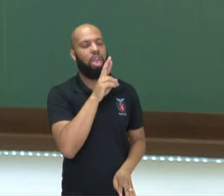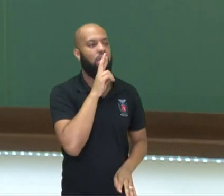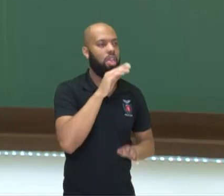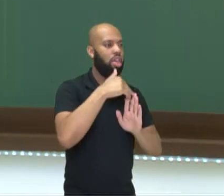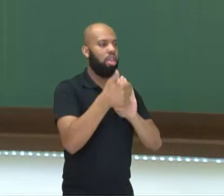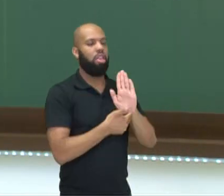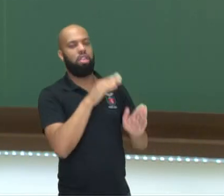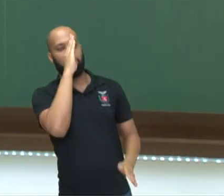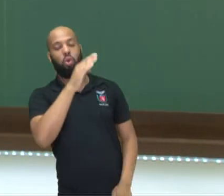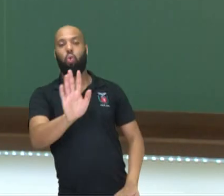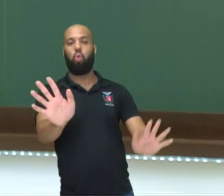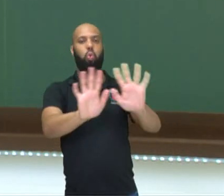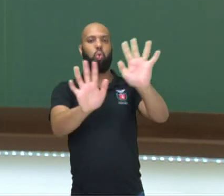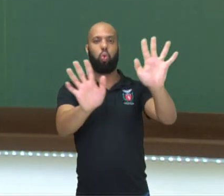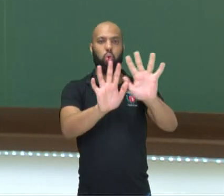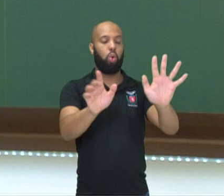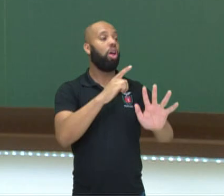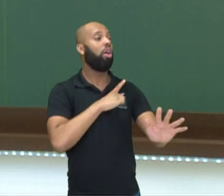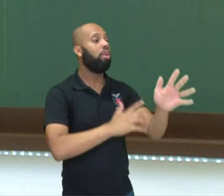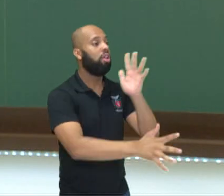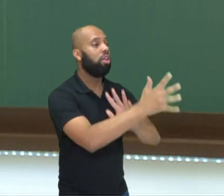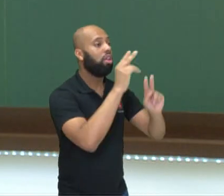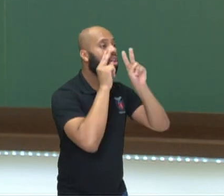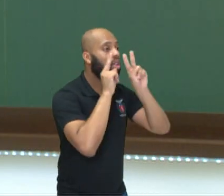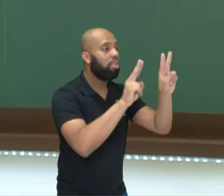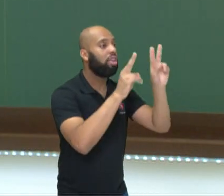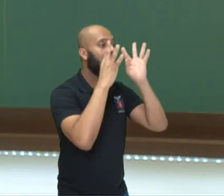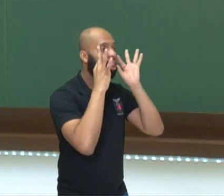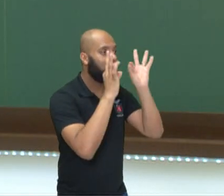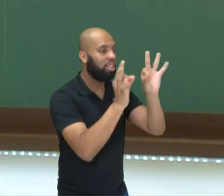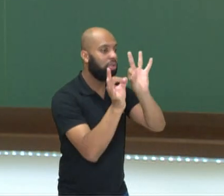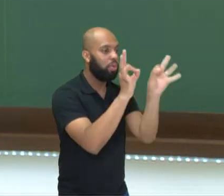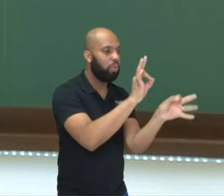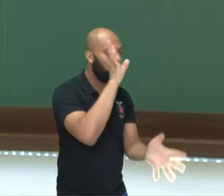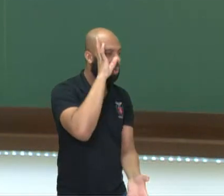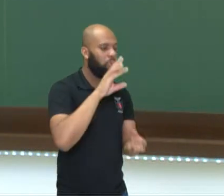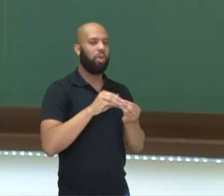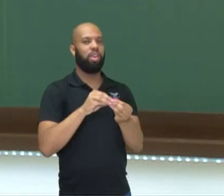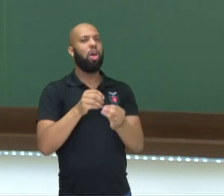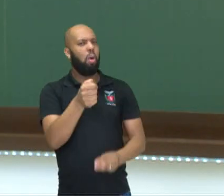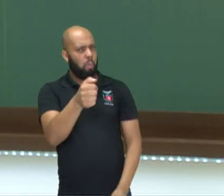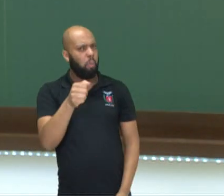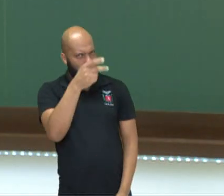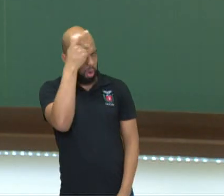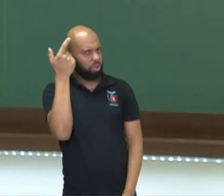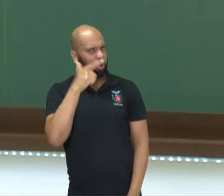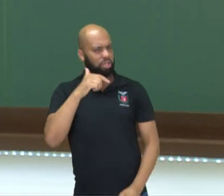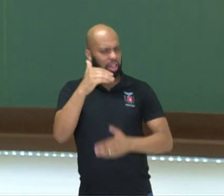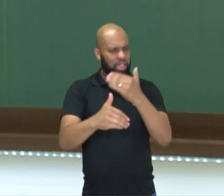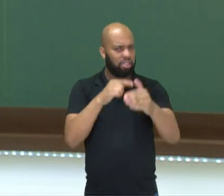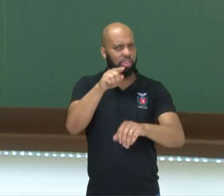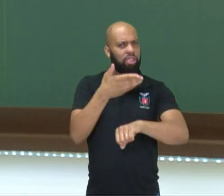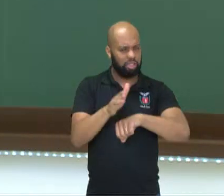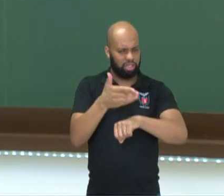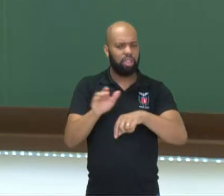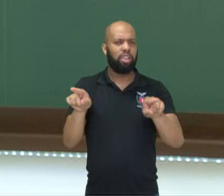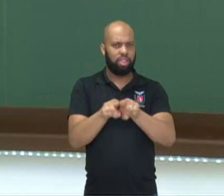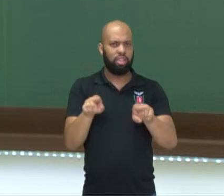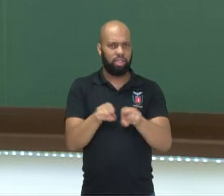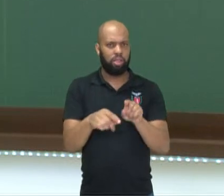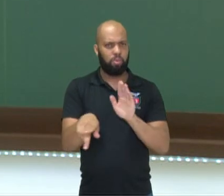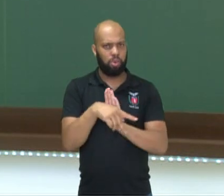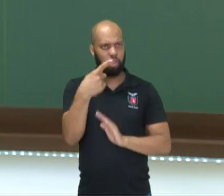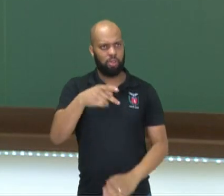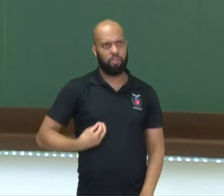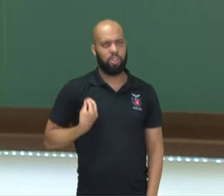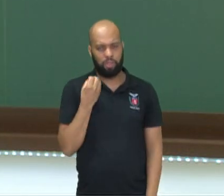tudo imediatamente. Escutar é uma habilidade para poucos, tá? Desenvolva isso, pratique isso aí na